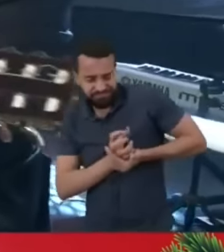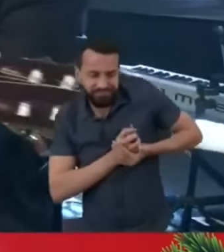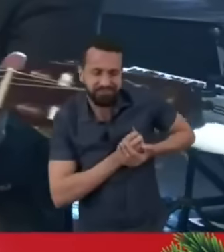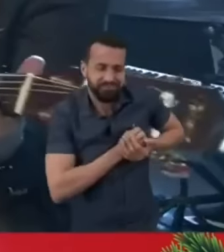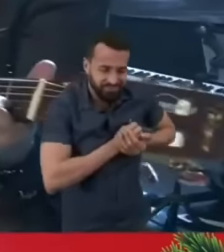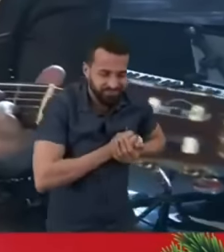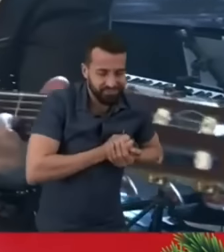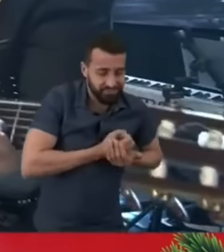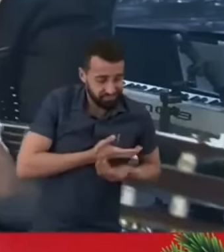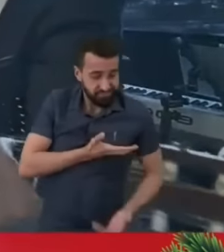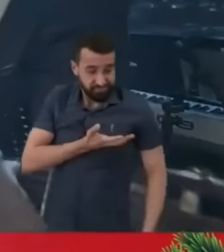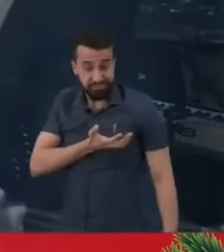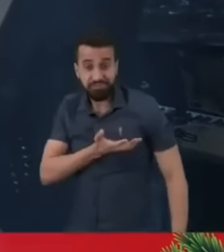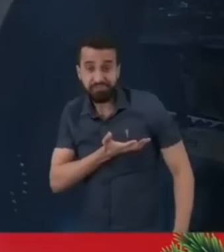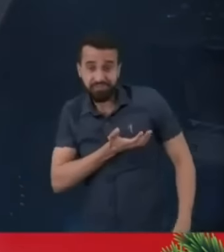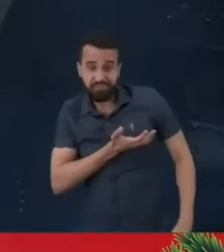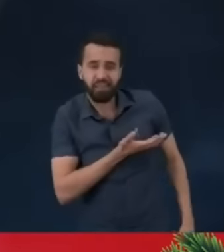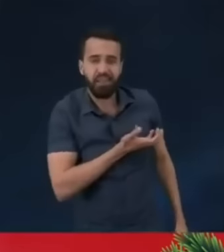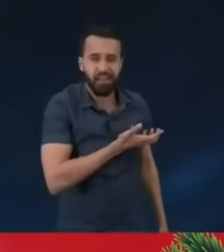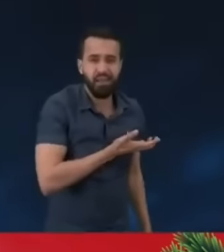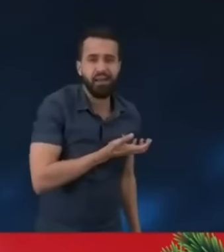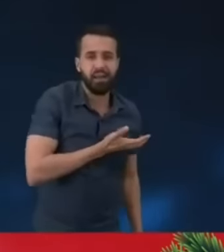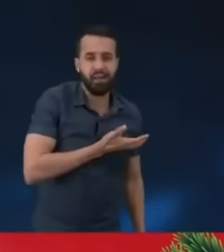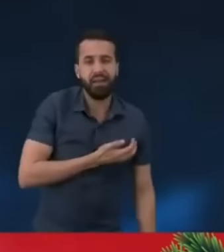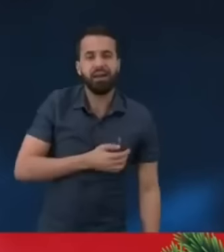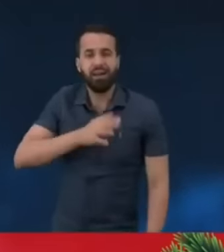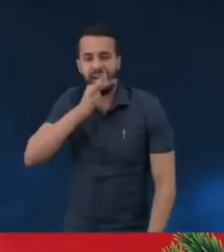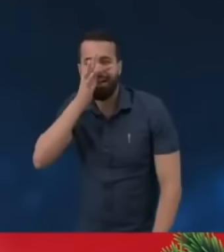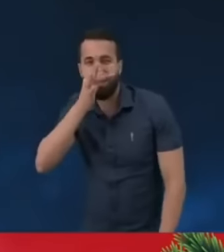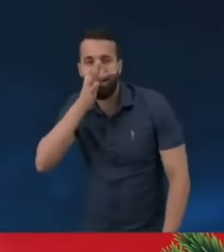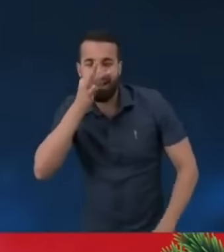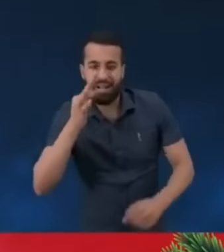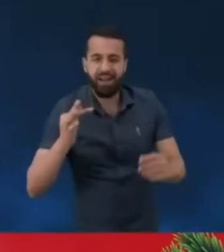Vamos lá, quero ouvir